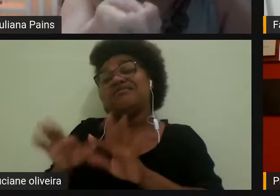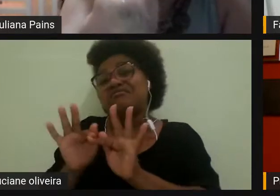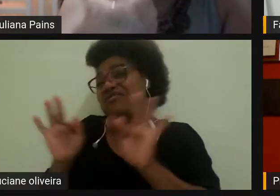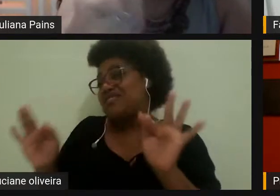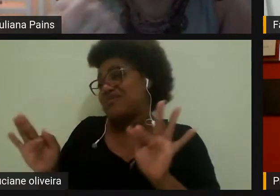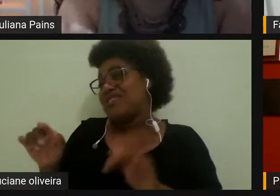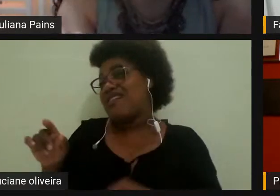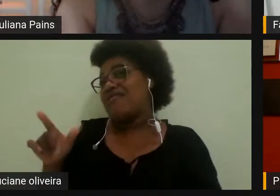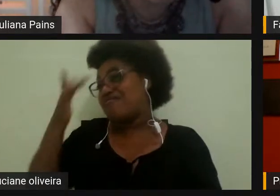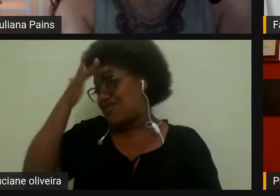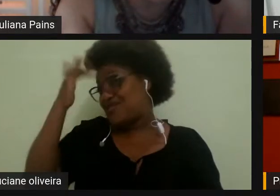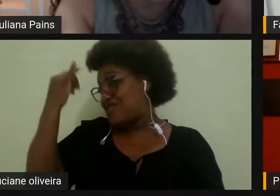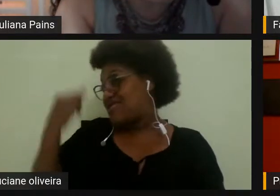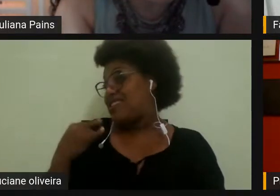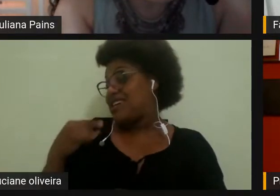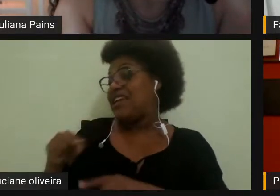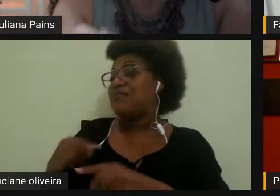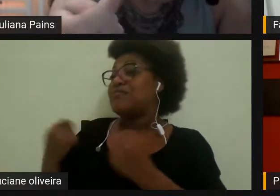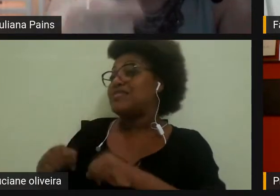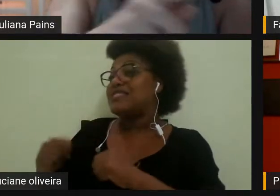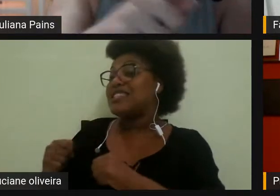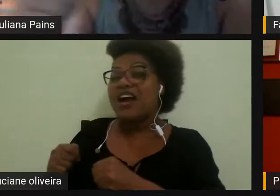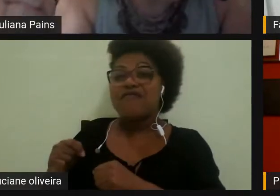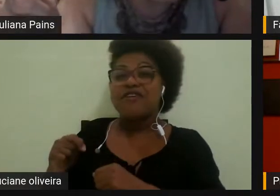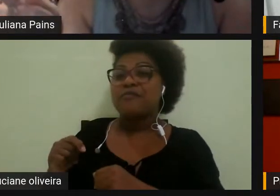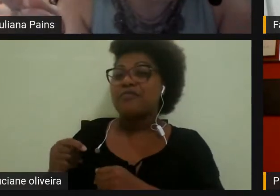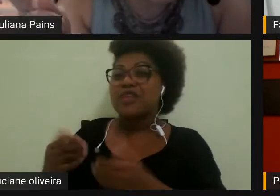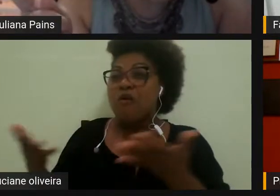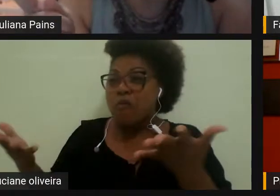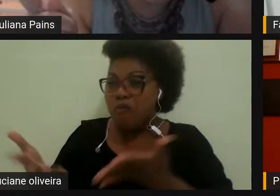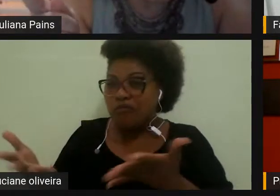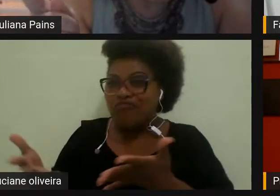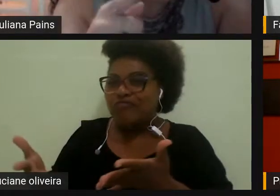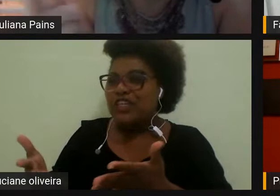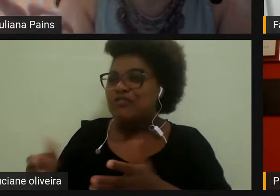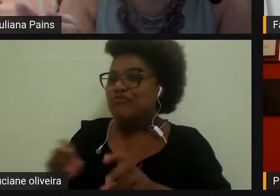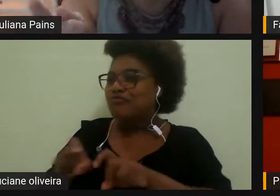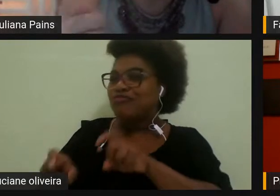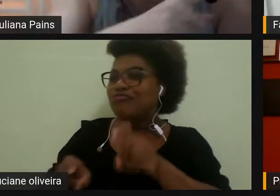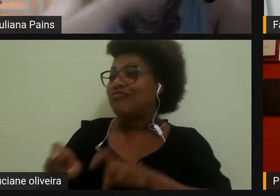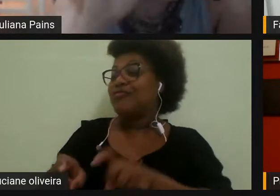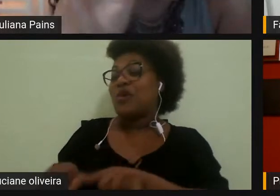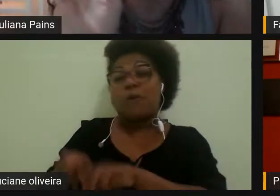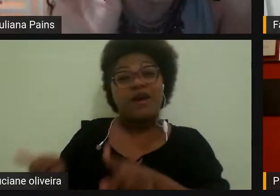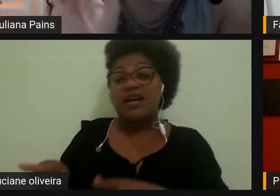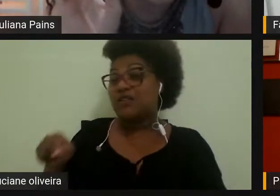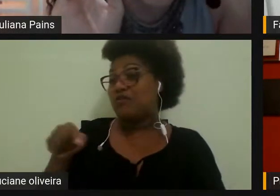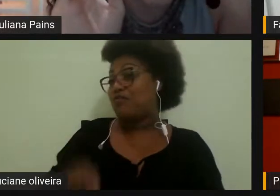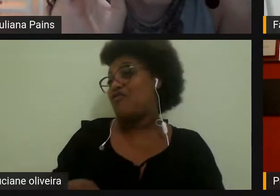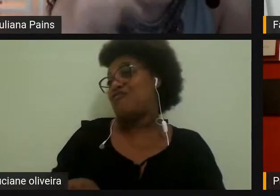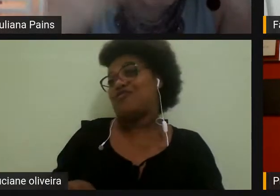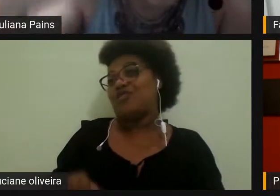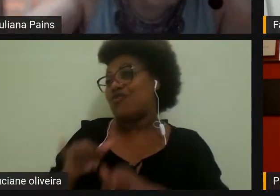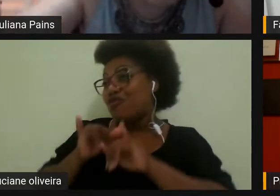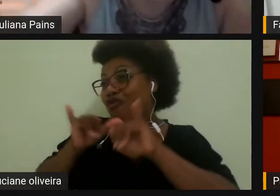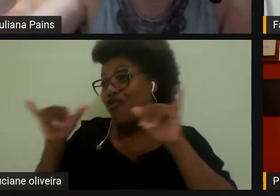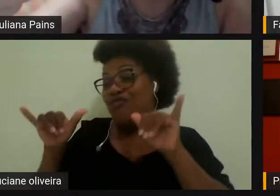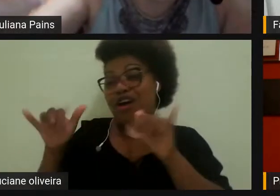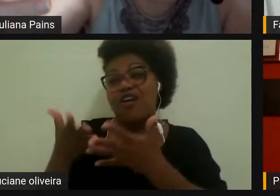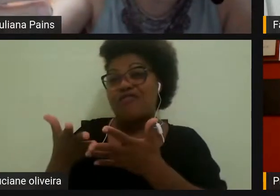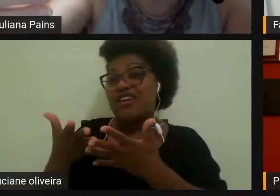pessoa cega e ela tava precisando fazer atualização do computador só que o computador não informava o percentual e ela falou assim eu já não sei que tela está